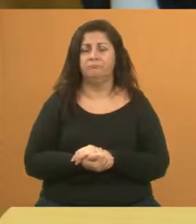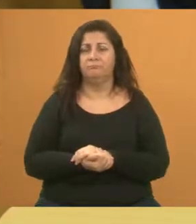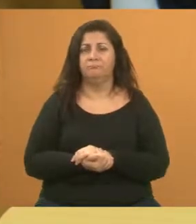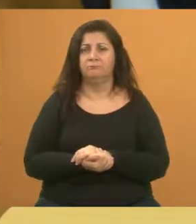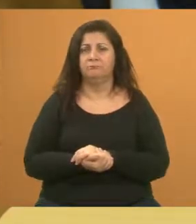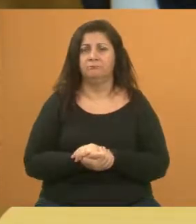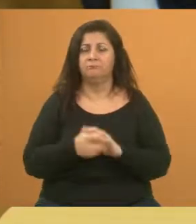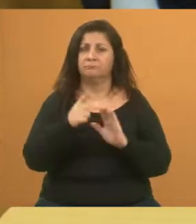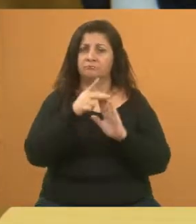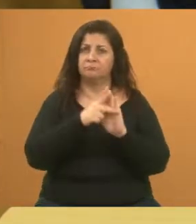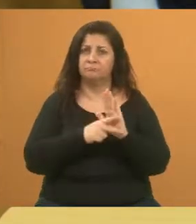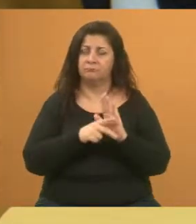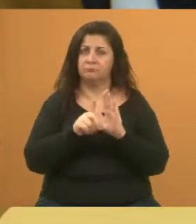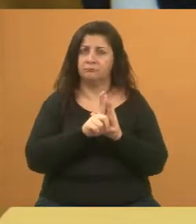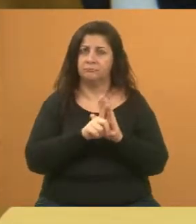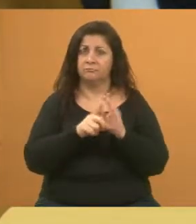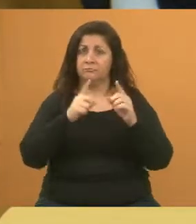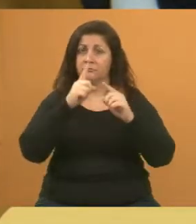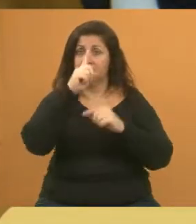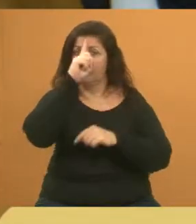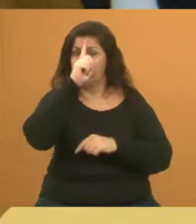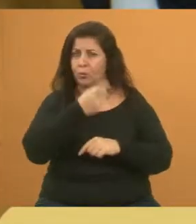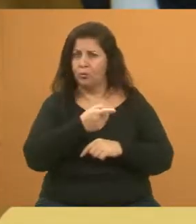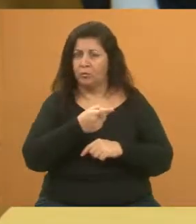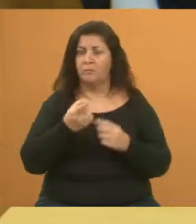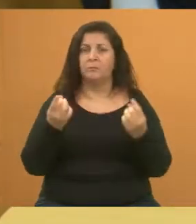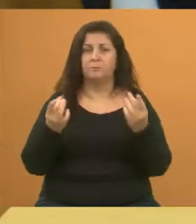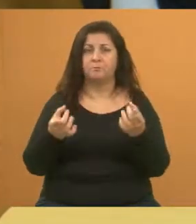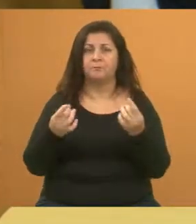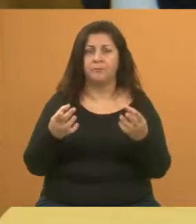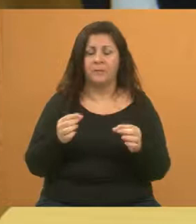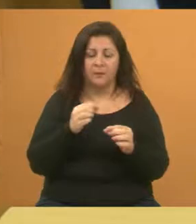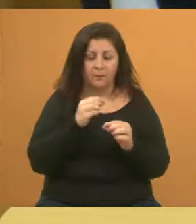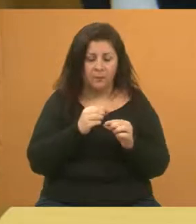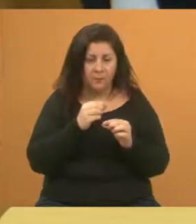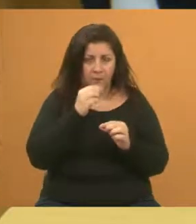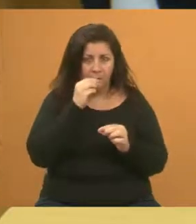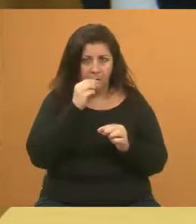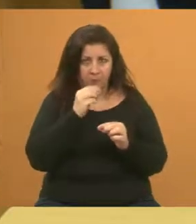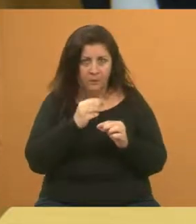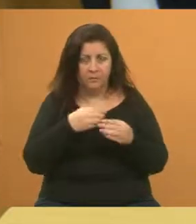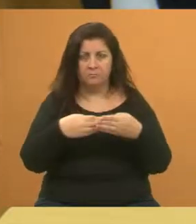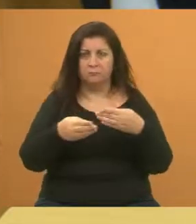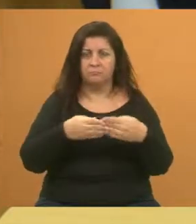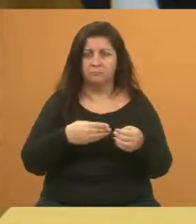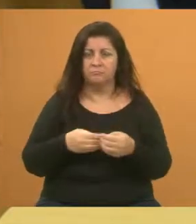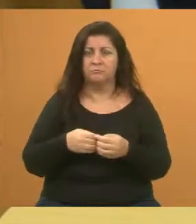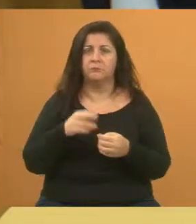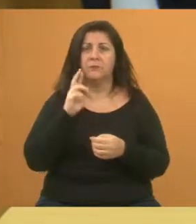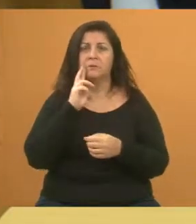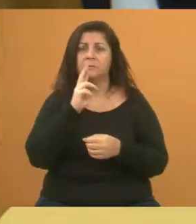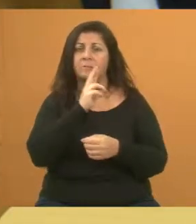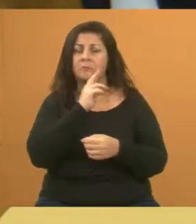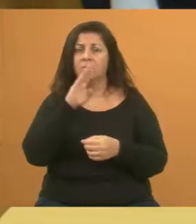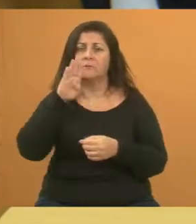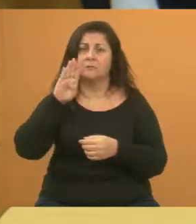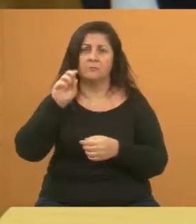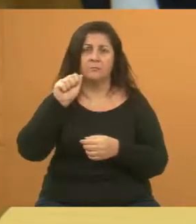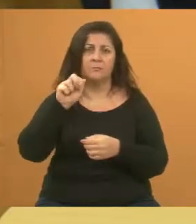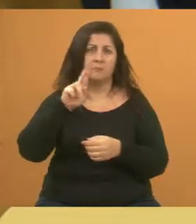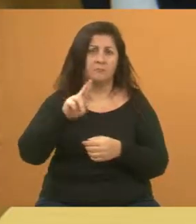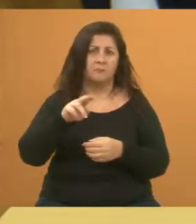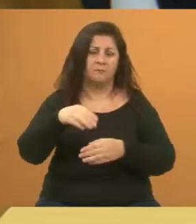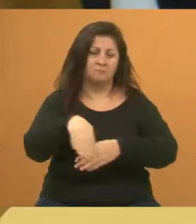esse projeto de lei? Proíbe a utilização de canudos plásticos, exceto os biodegradáveis, em restaurantes, bares, quiosques,